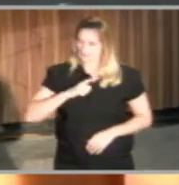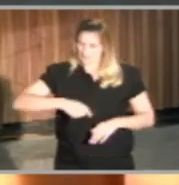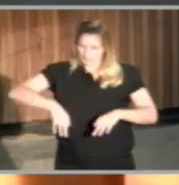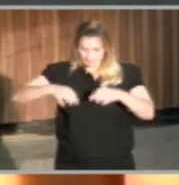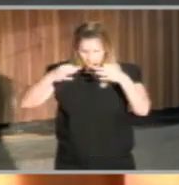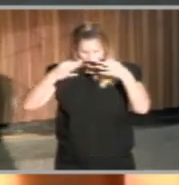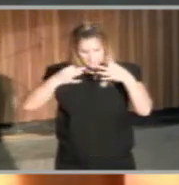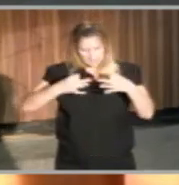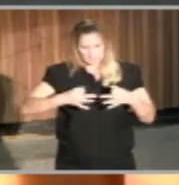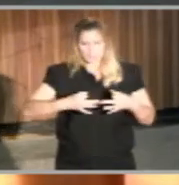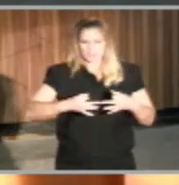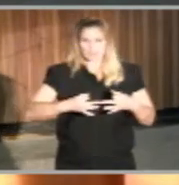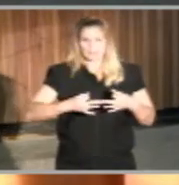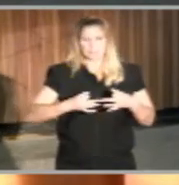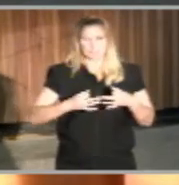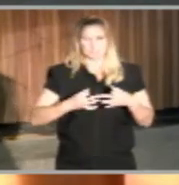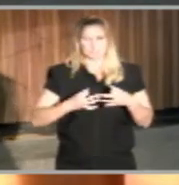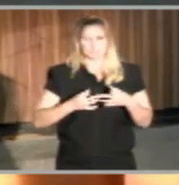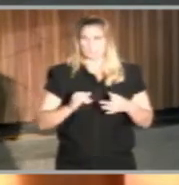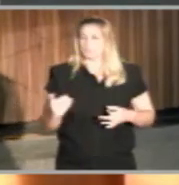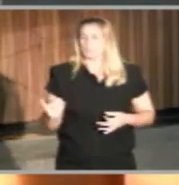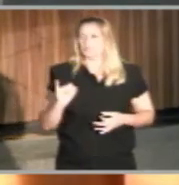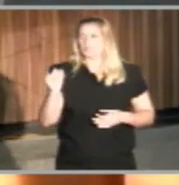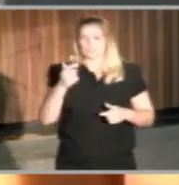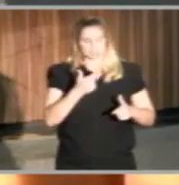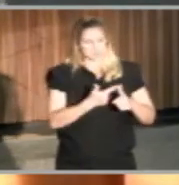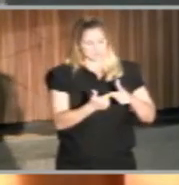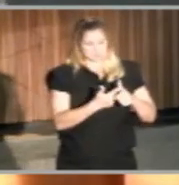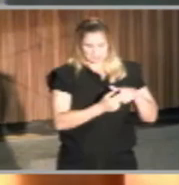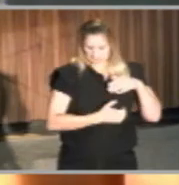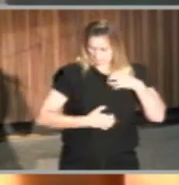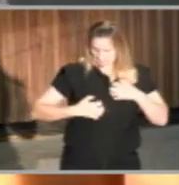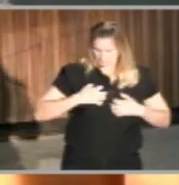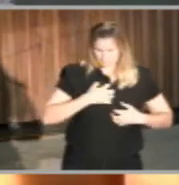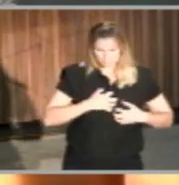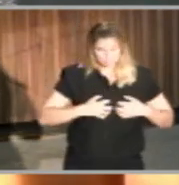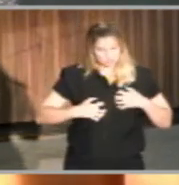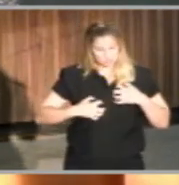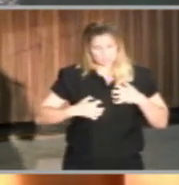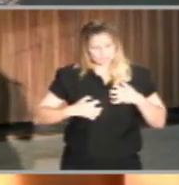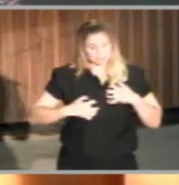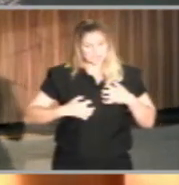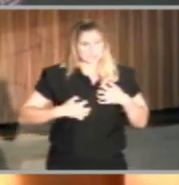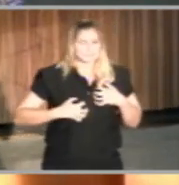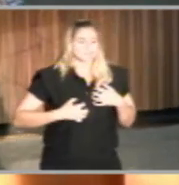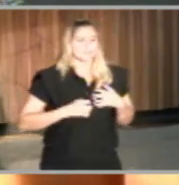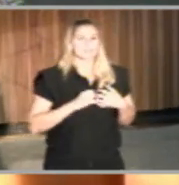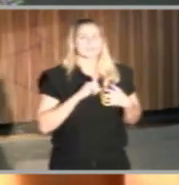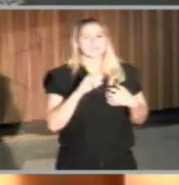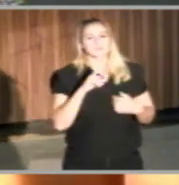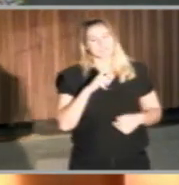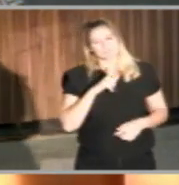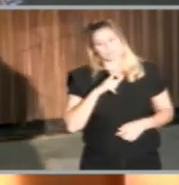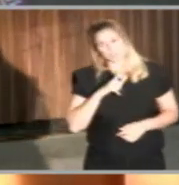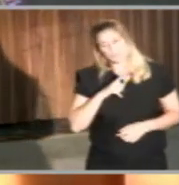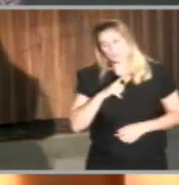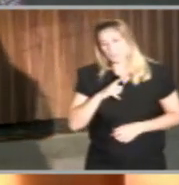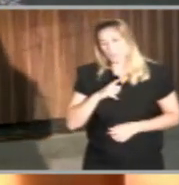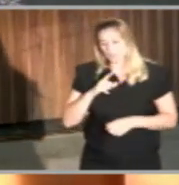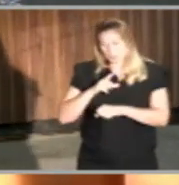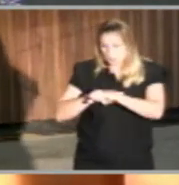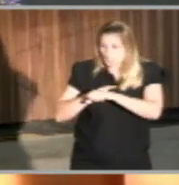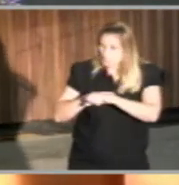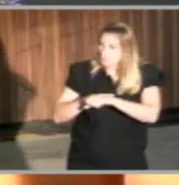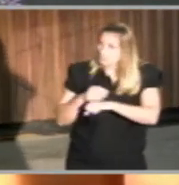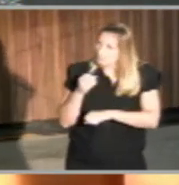a adversidade, não importa o tempo que nós estejamos passando, se está num tempo bom ou se